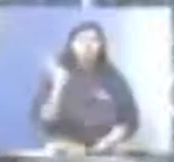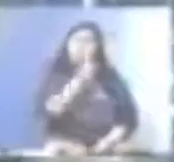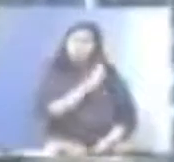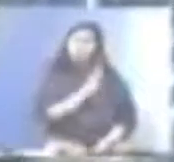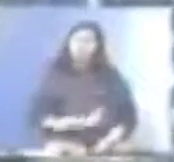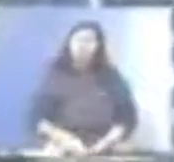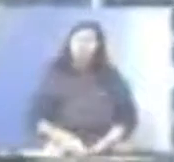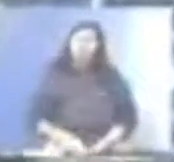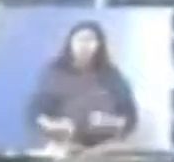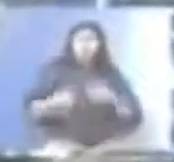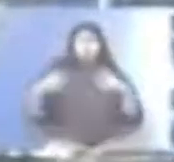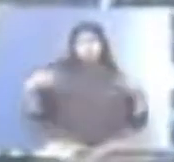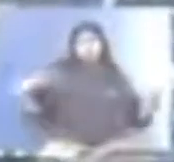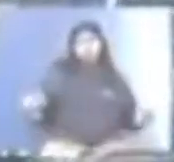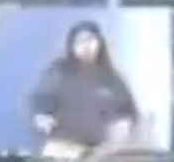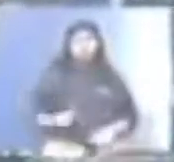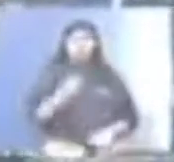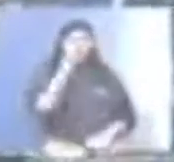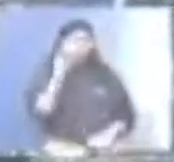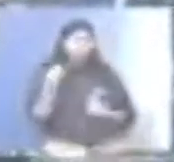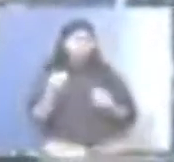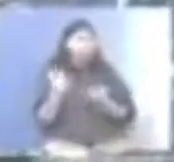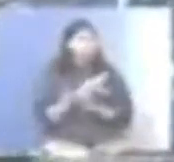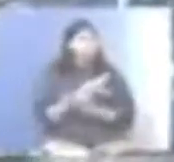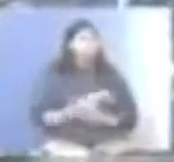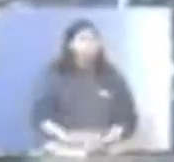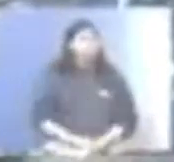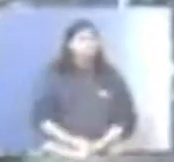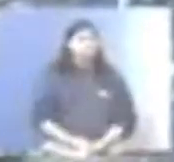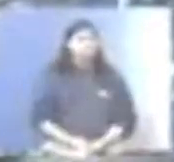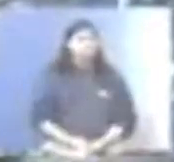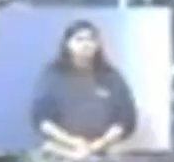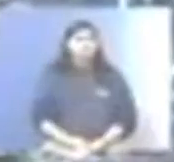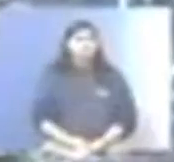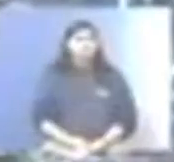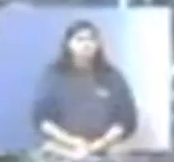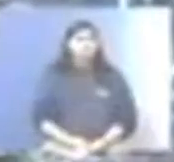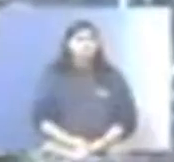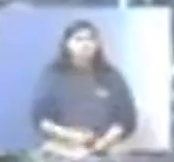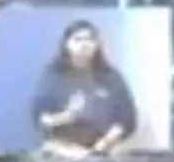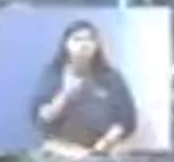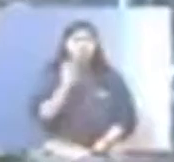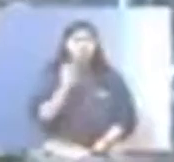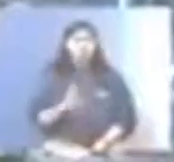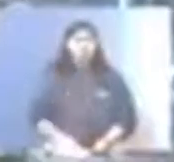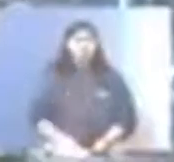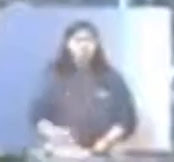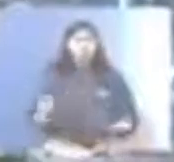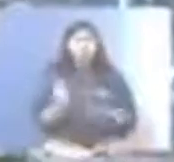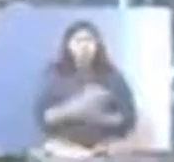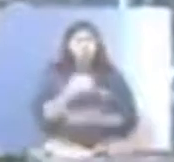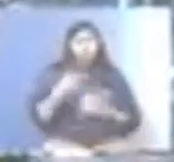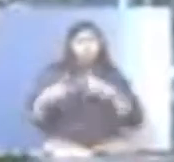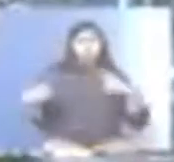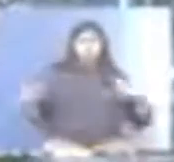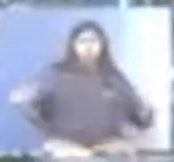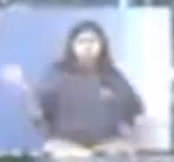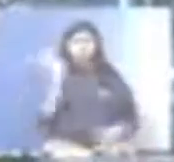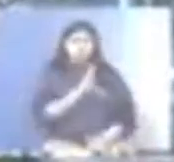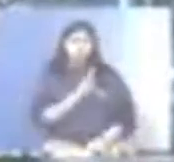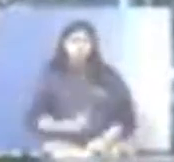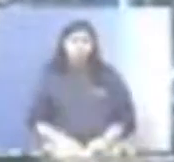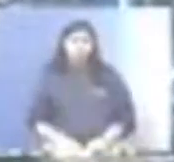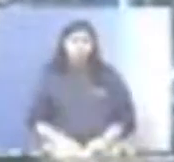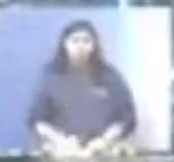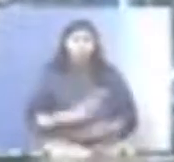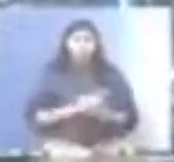ruminando as coisas. E você já viu como isso acontece? Basta acontecer uma coisa ruim para você que você começa a ficar ruminando aquilo. E fica: